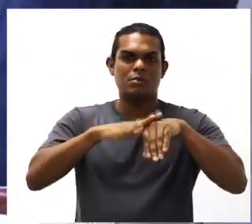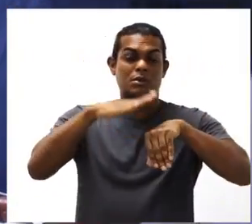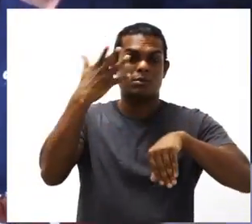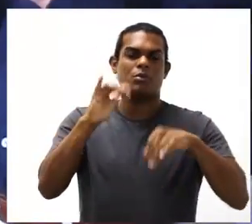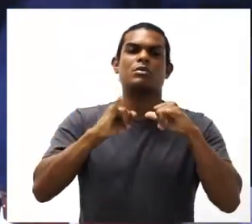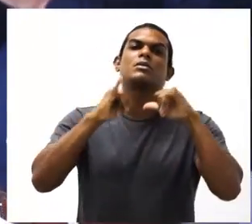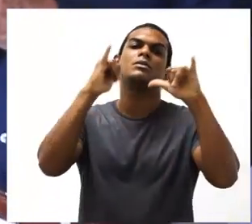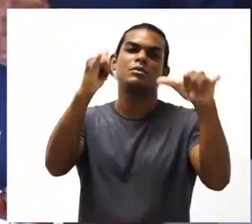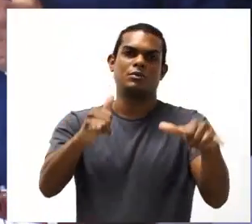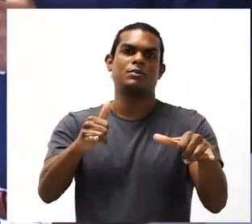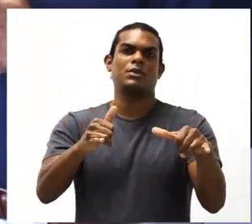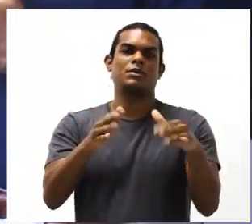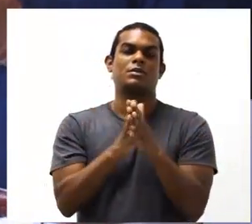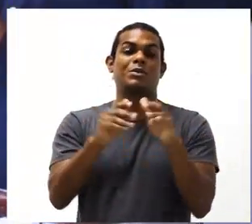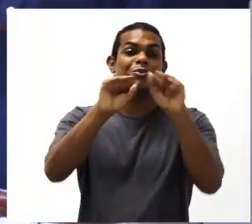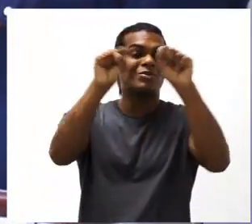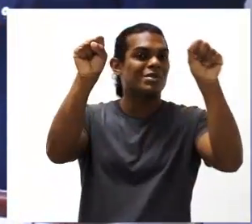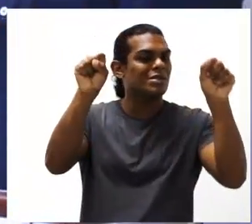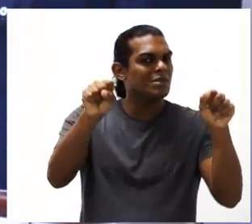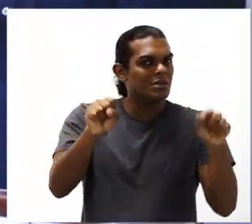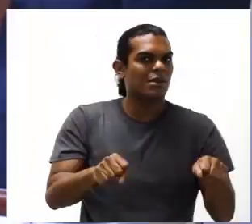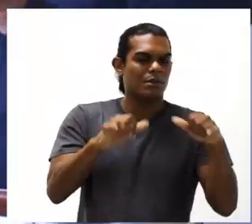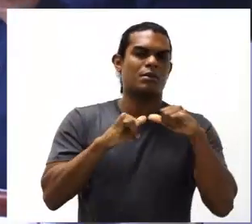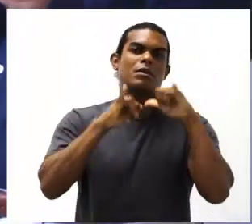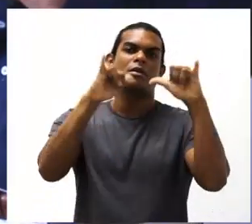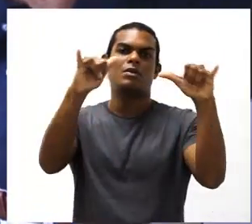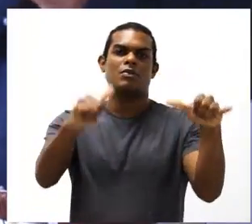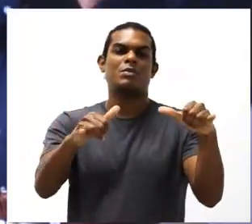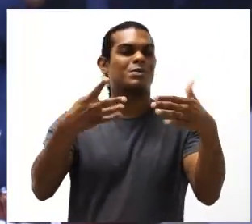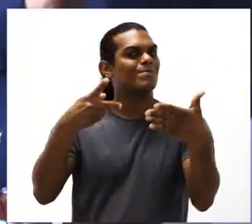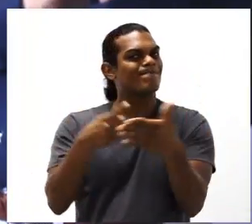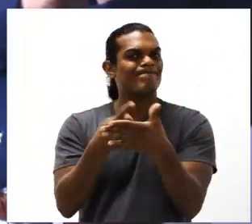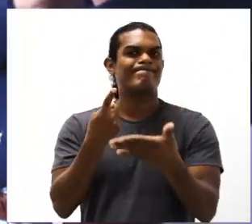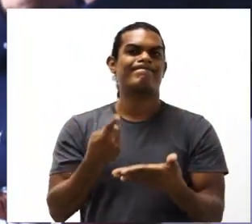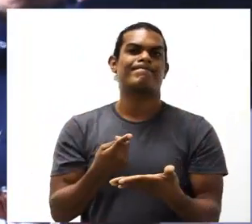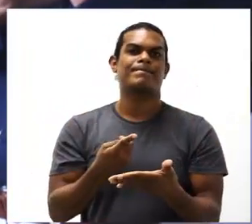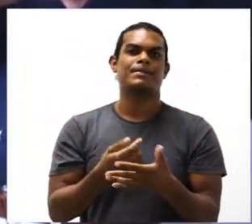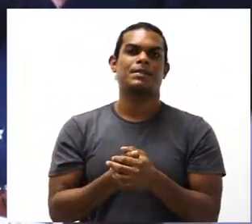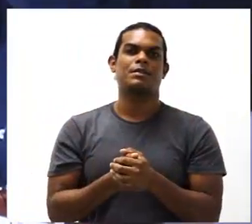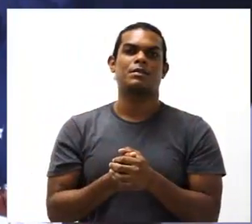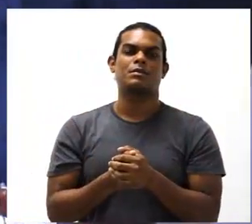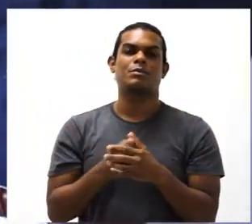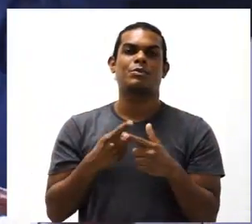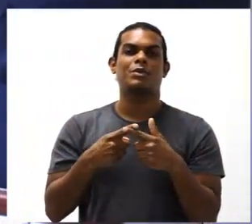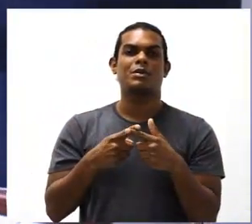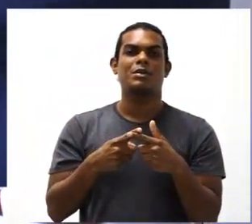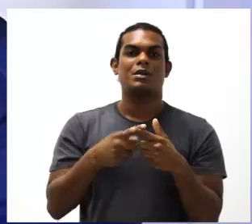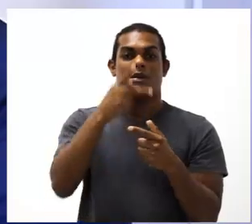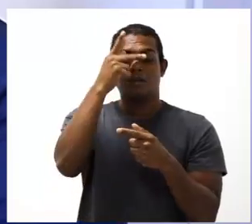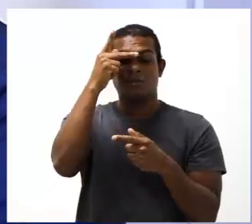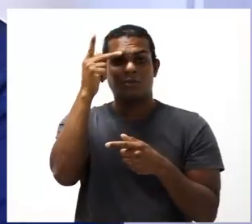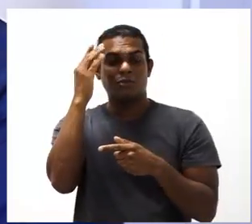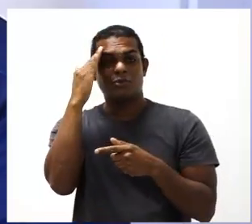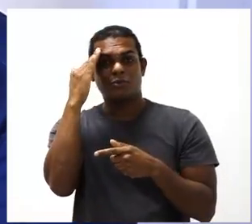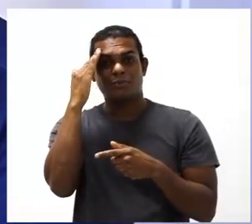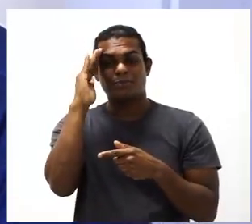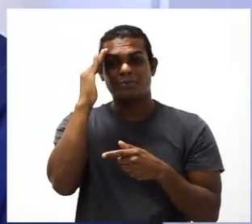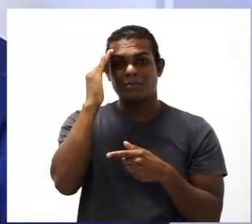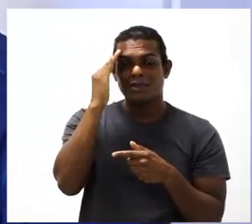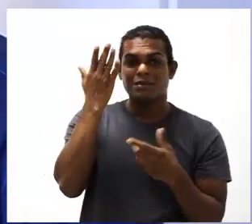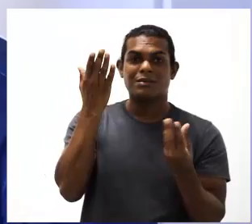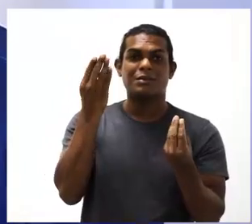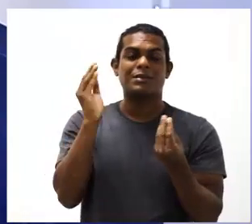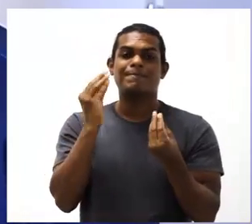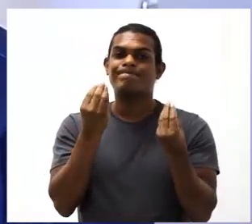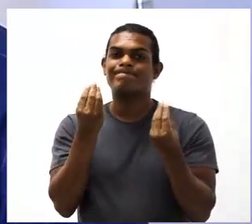a visão, por exemplo, de sistema de informação é distorcida. As pessoas transformam o sistema de informação com um componente tecnológico apenas, quando não